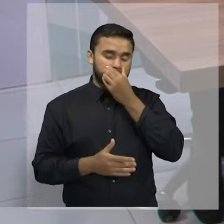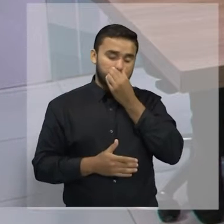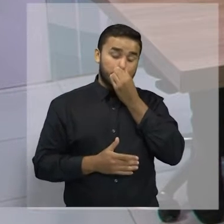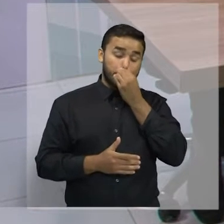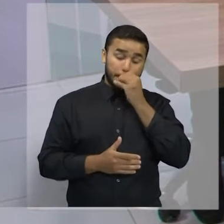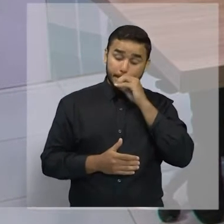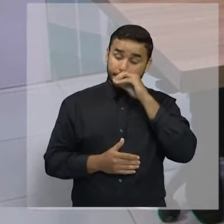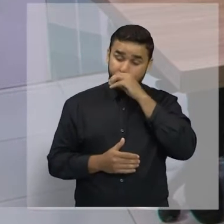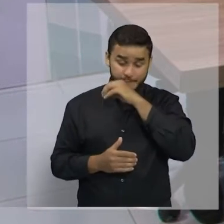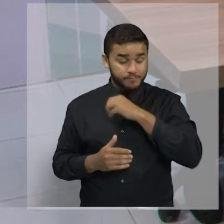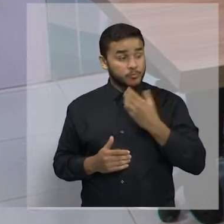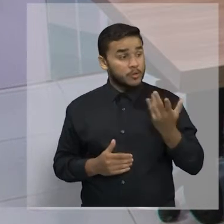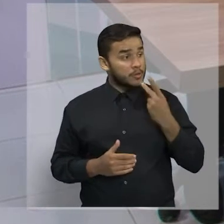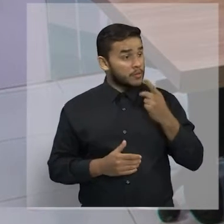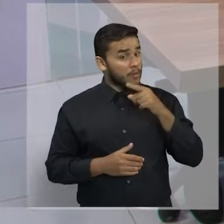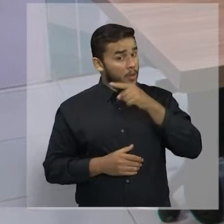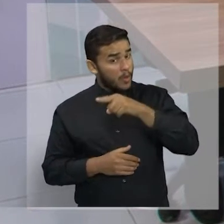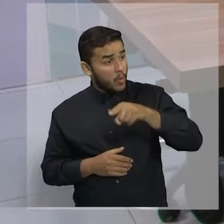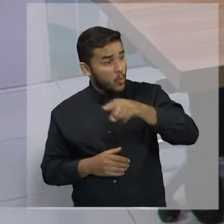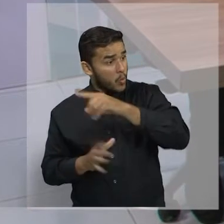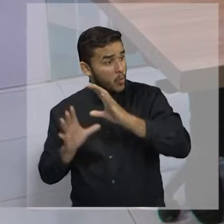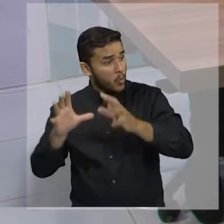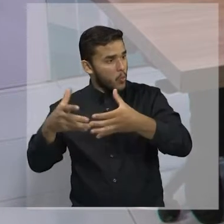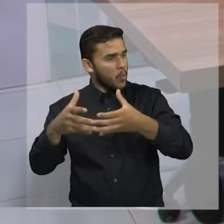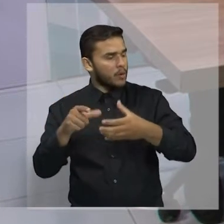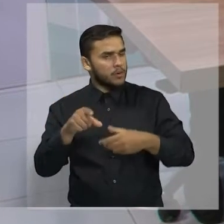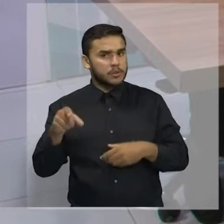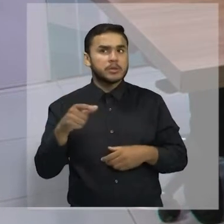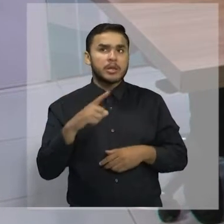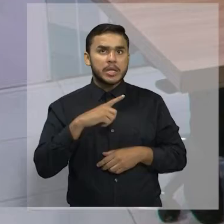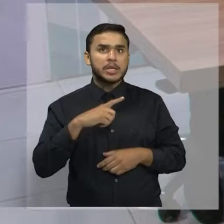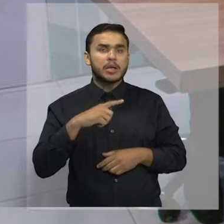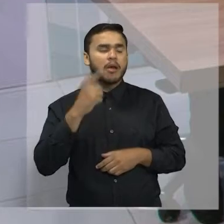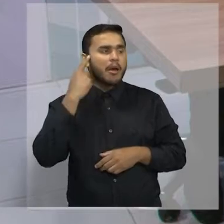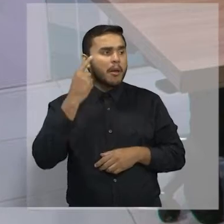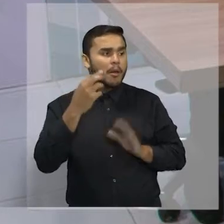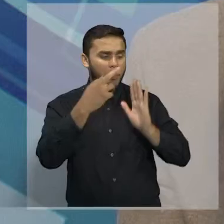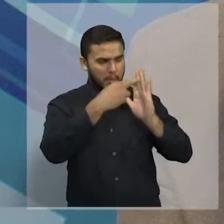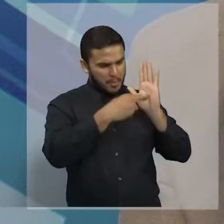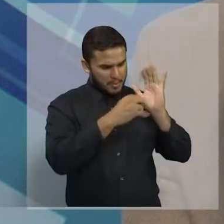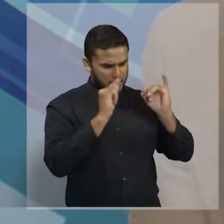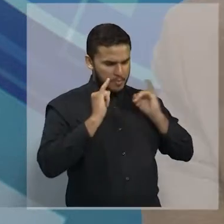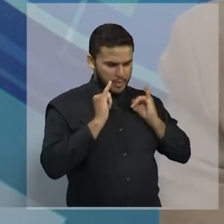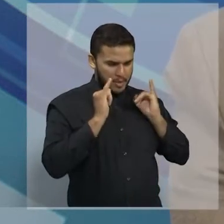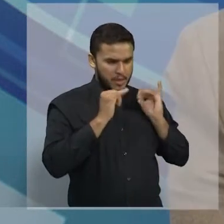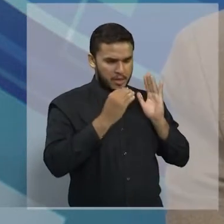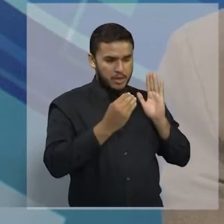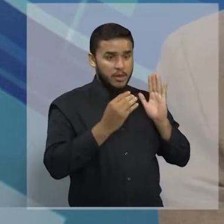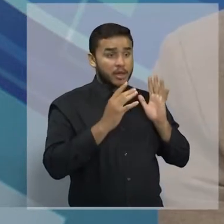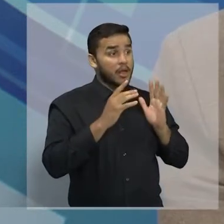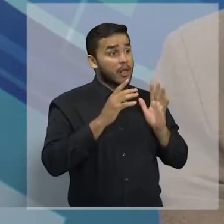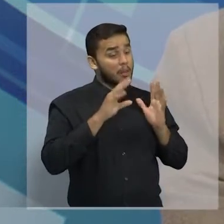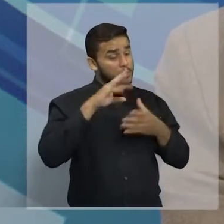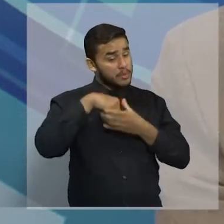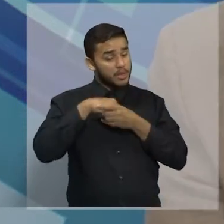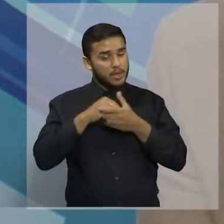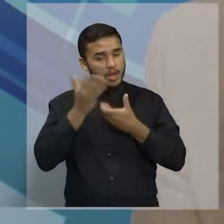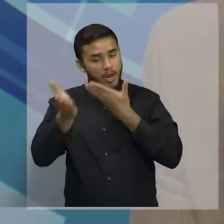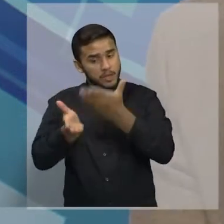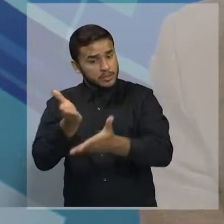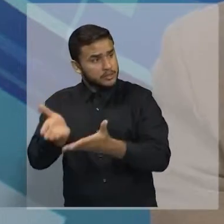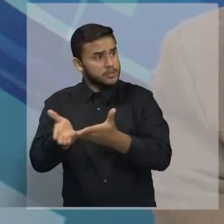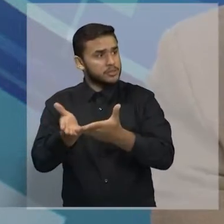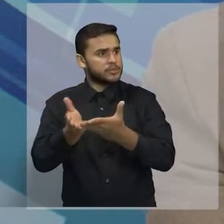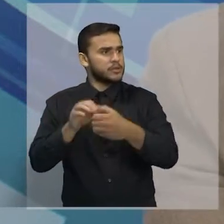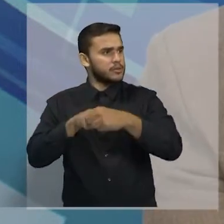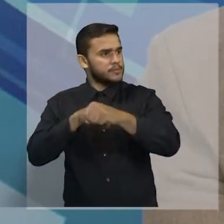aqui, não como participando da Previdência, mas participando de quê? Da assistência. Da assistência. Então, leva